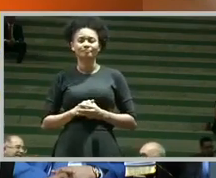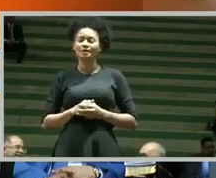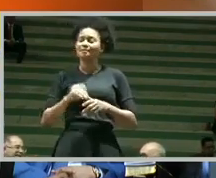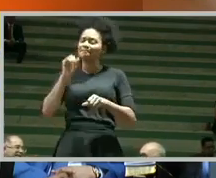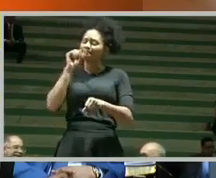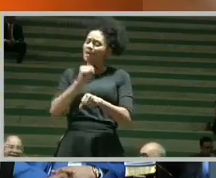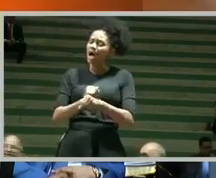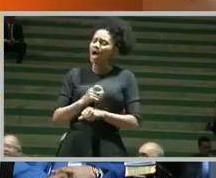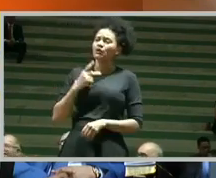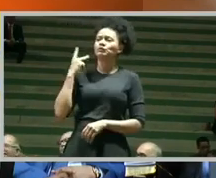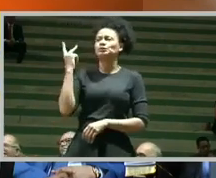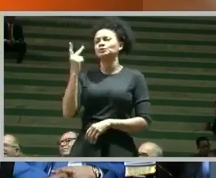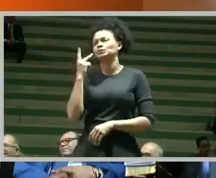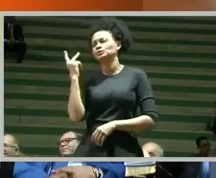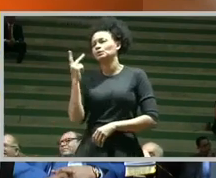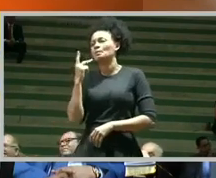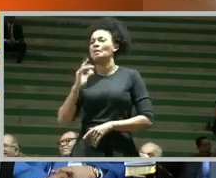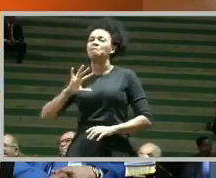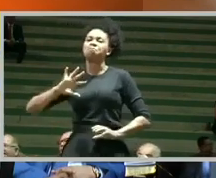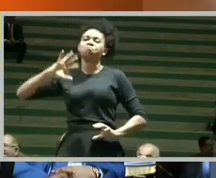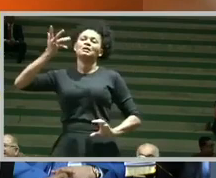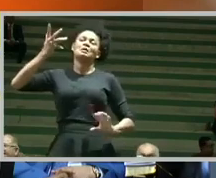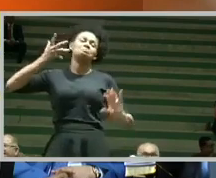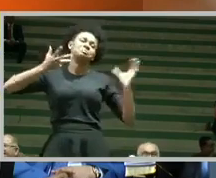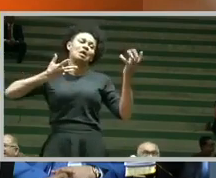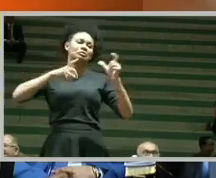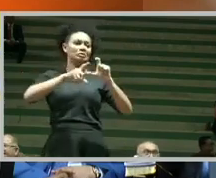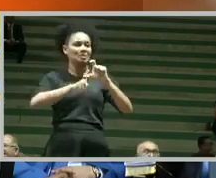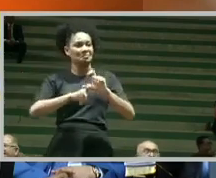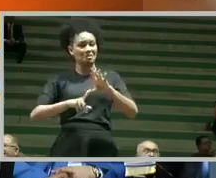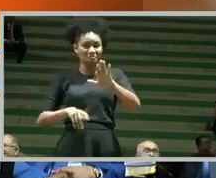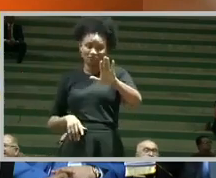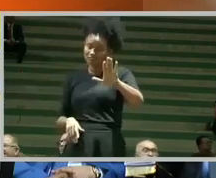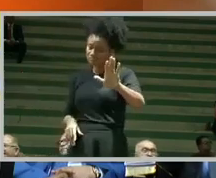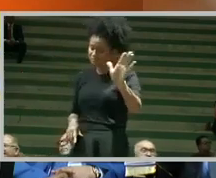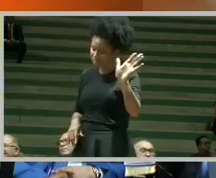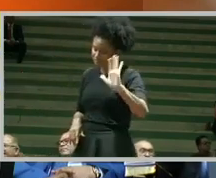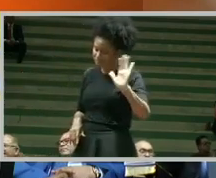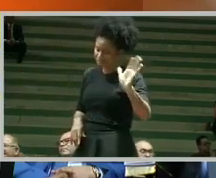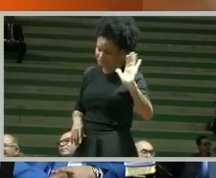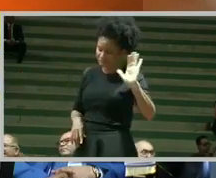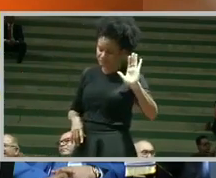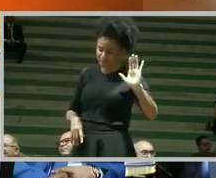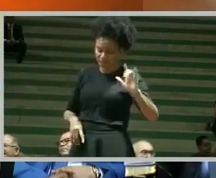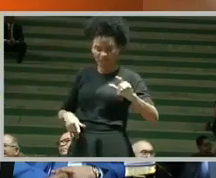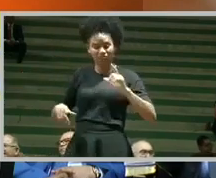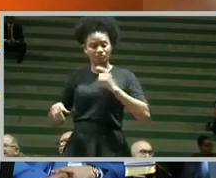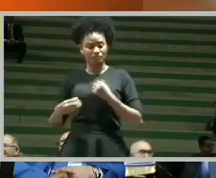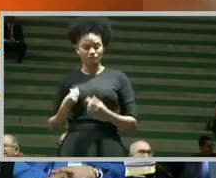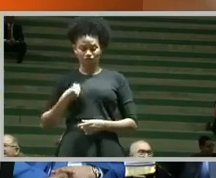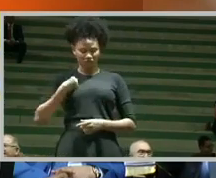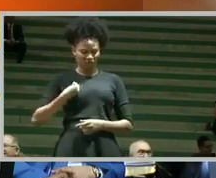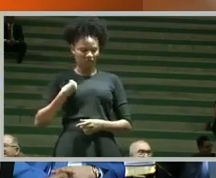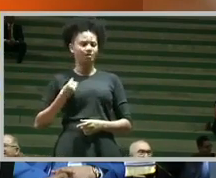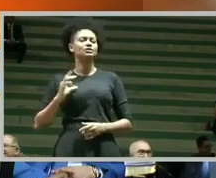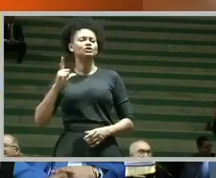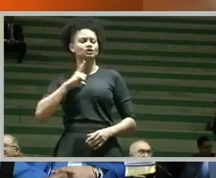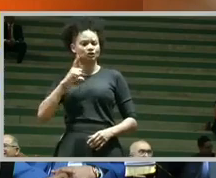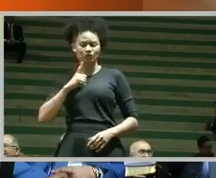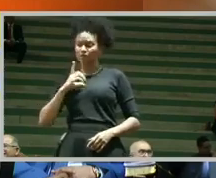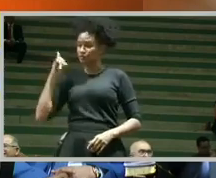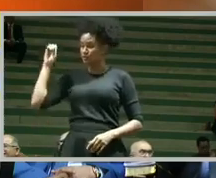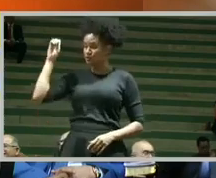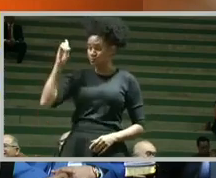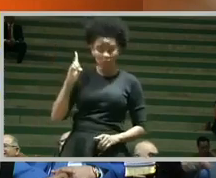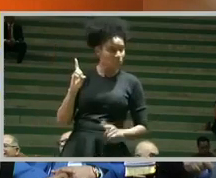Pare com essa história de que para acontecer depende de você. Se você estiver, acontece. Se não estiver,